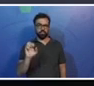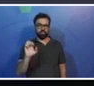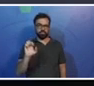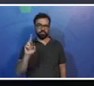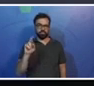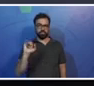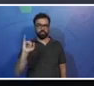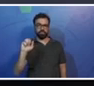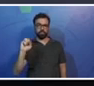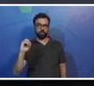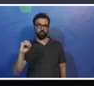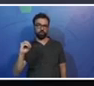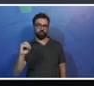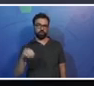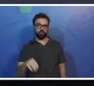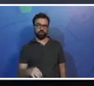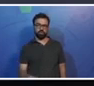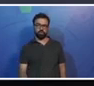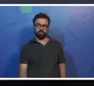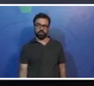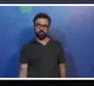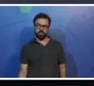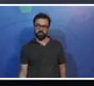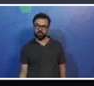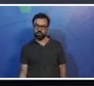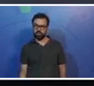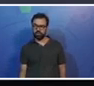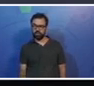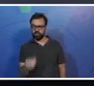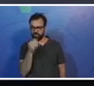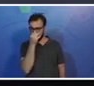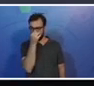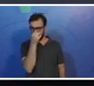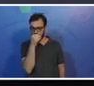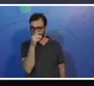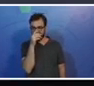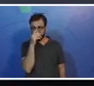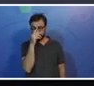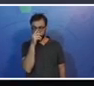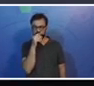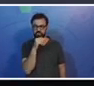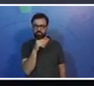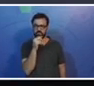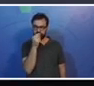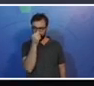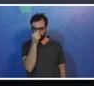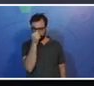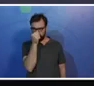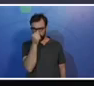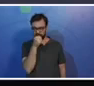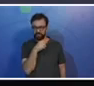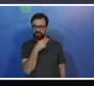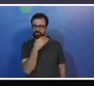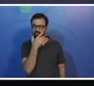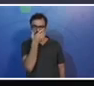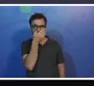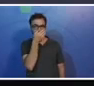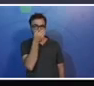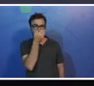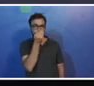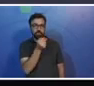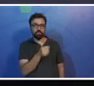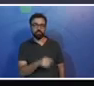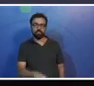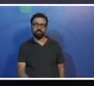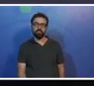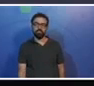alternativa D, está certo. Antiaéreo. Então, está corretamente